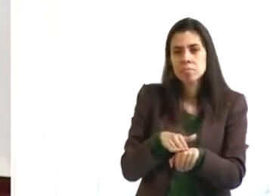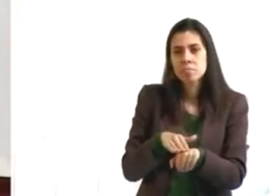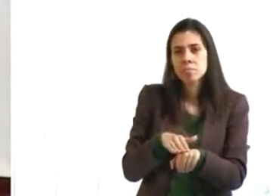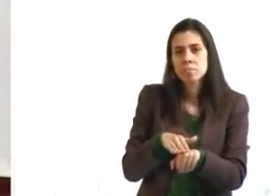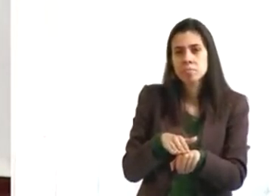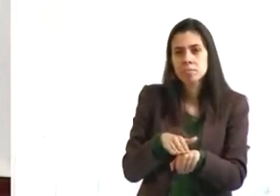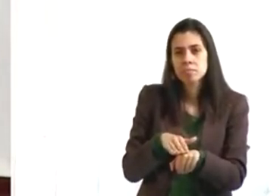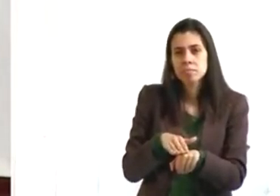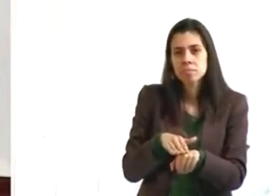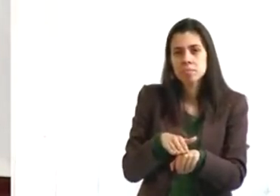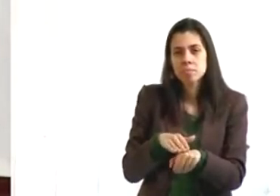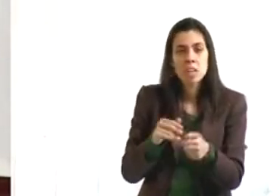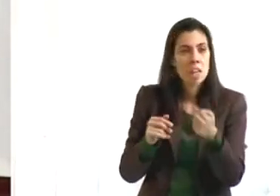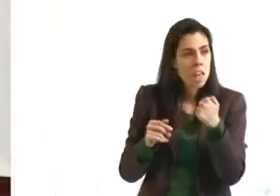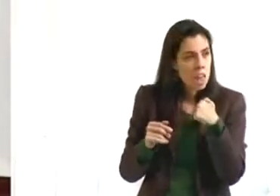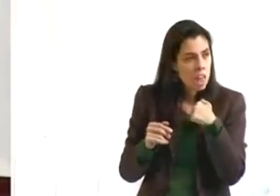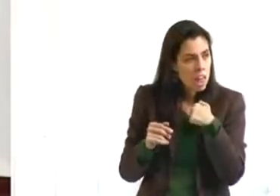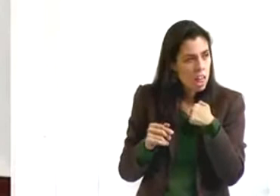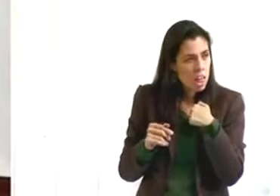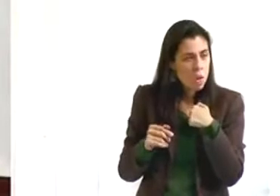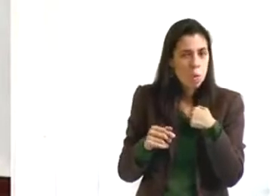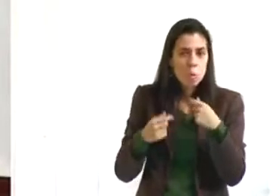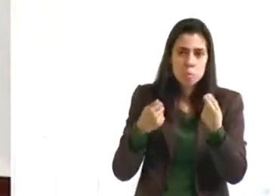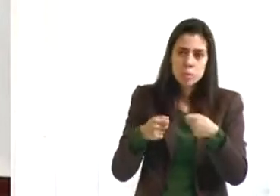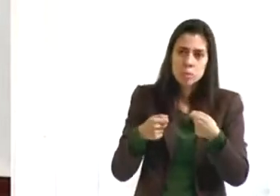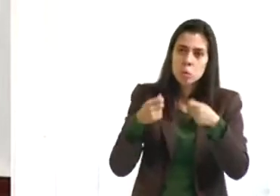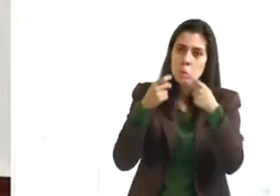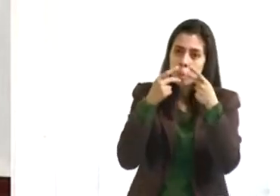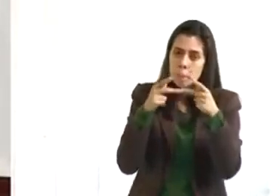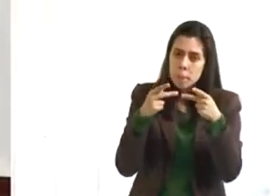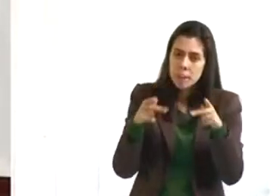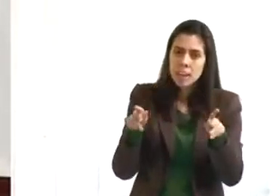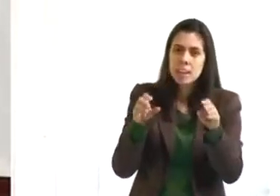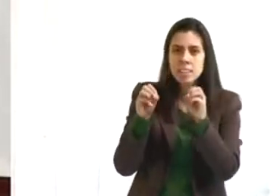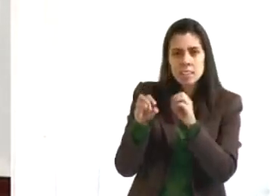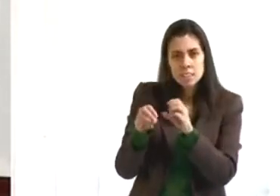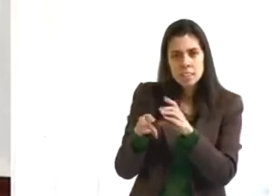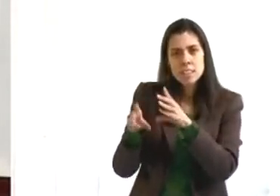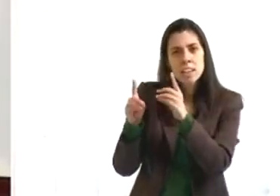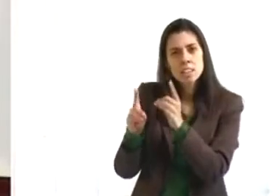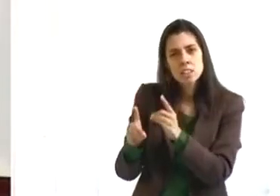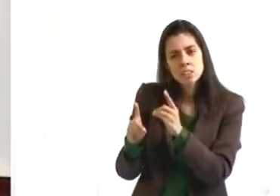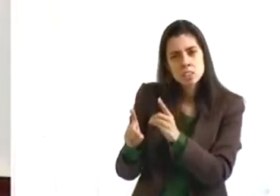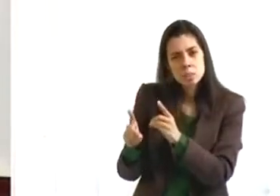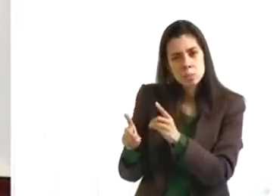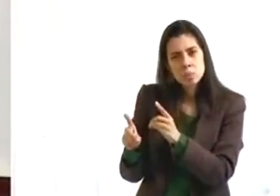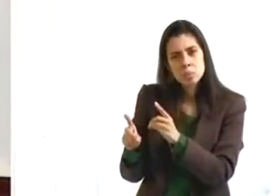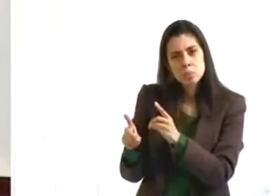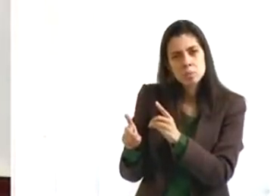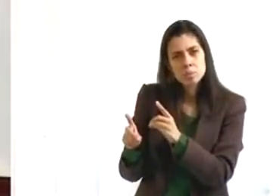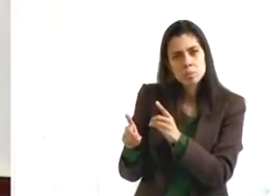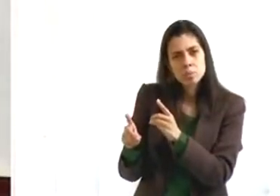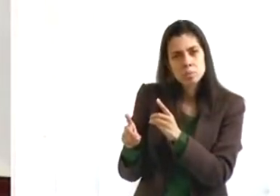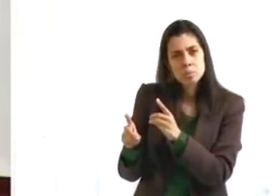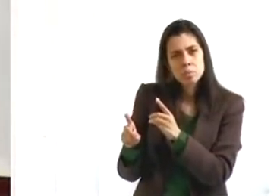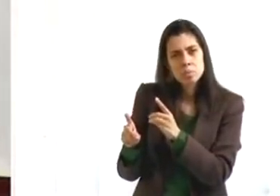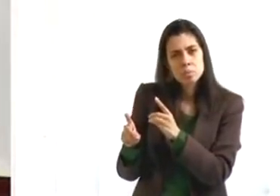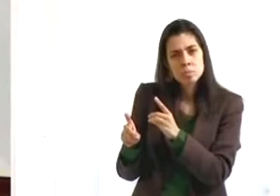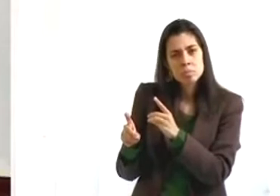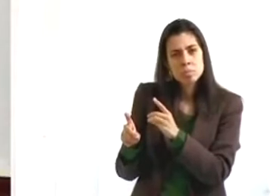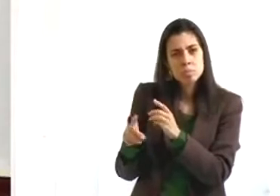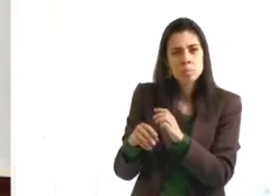agora e eu acabei de ouvir uma pregação que eu tenho que pregar o Evangelho e fazer discípulo. Quem sabe a hora que você estiver dentro do seu carro e o